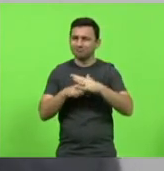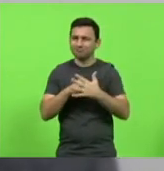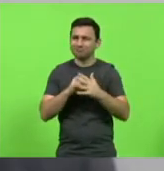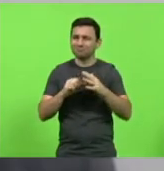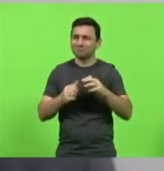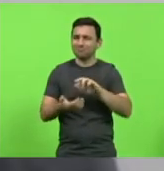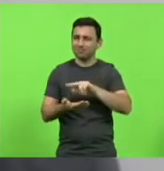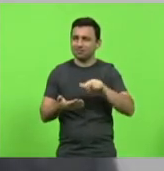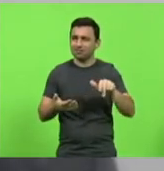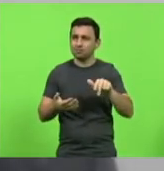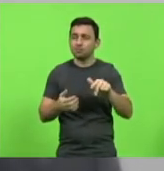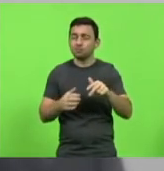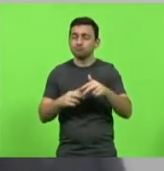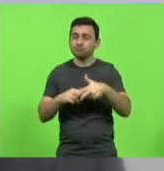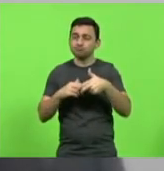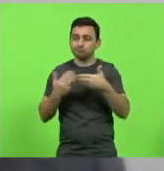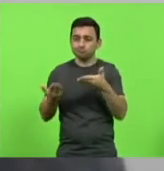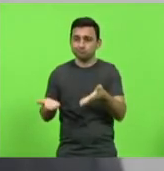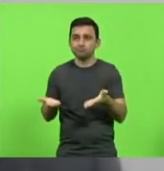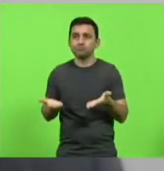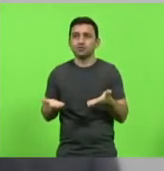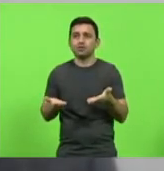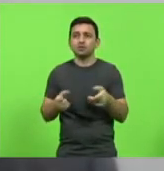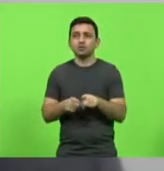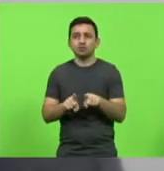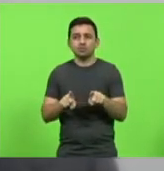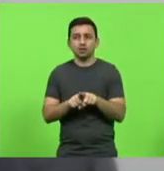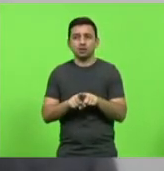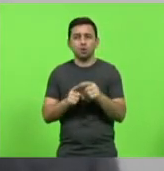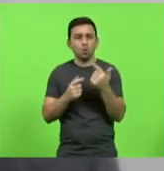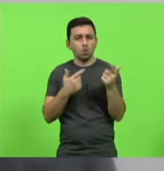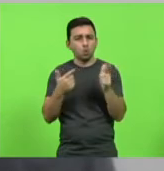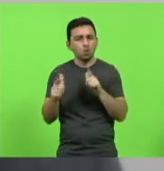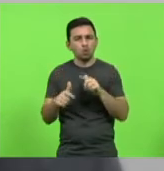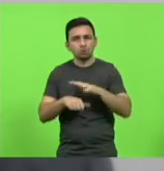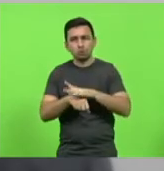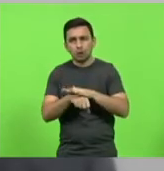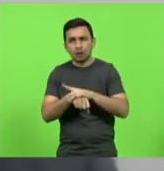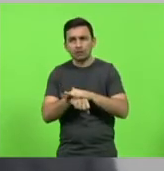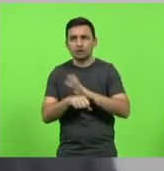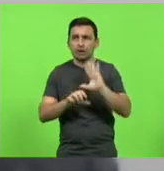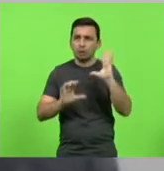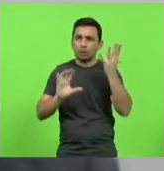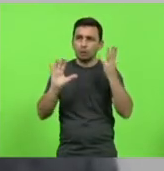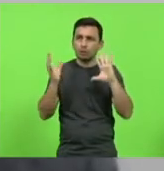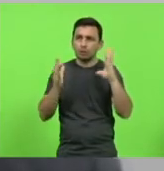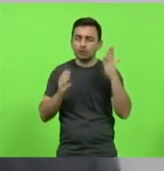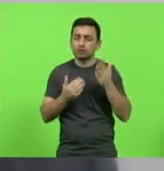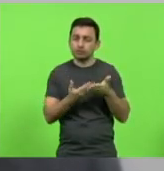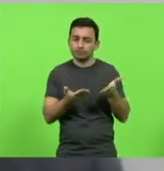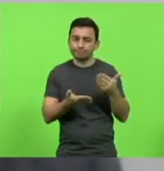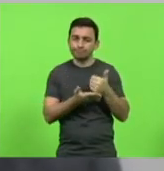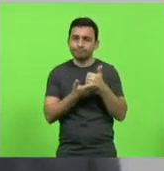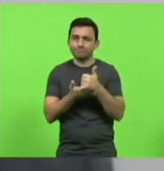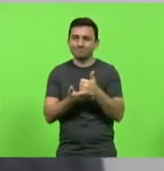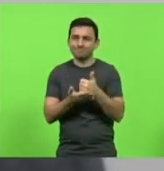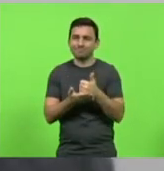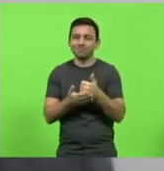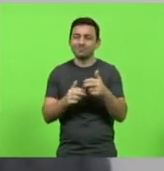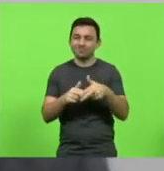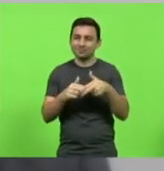causado pela Covid-19 e demais enfermidades que assolam a população. Fica, portanto, o